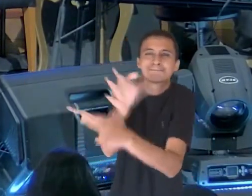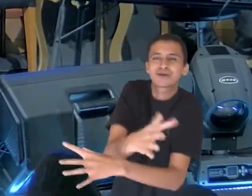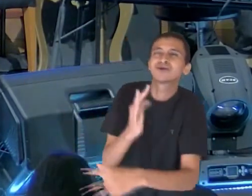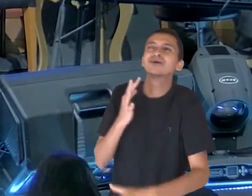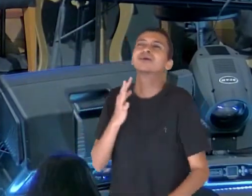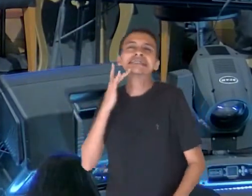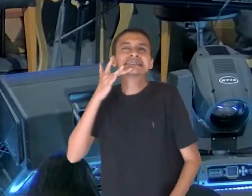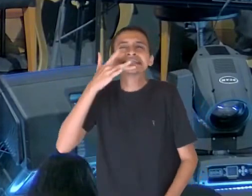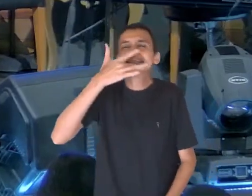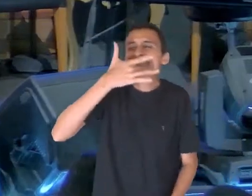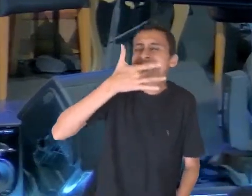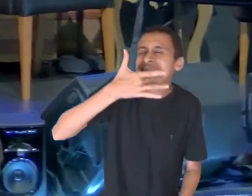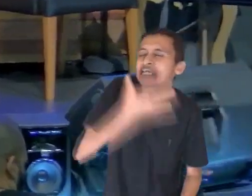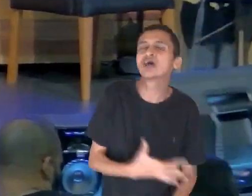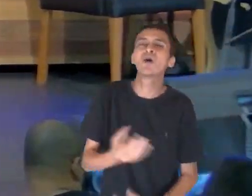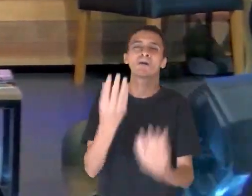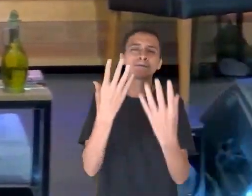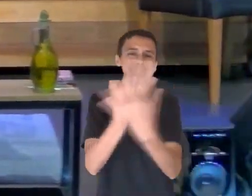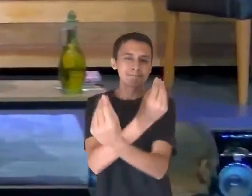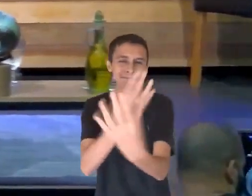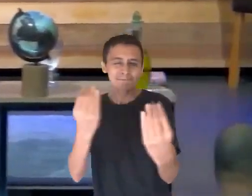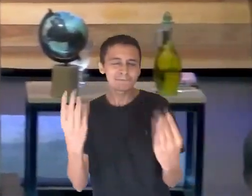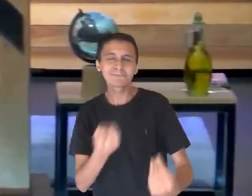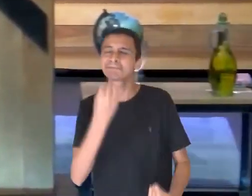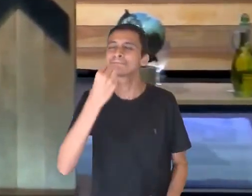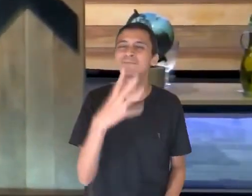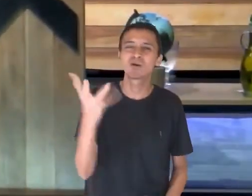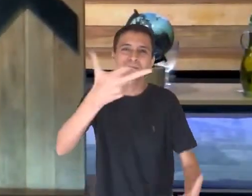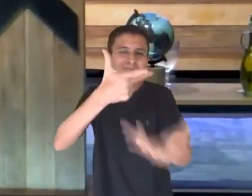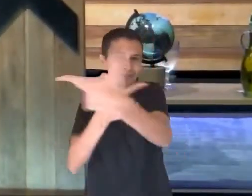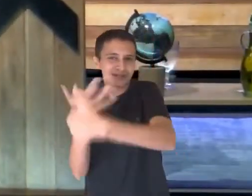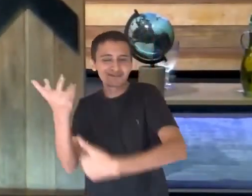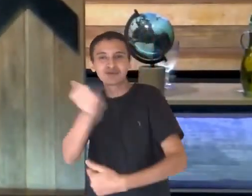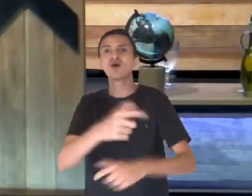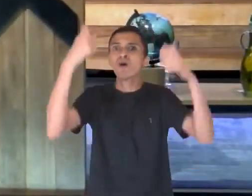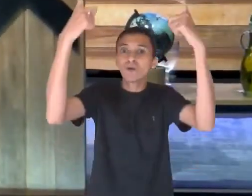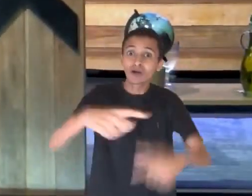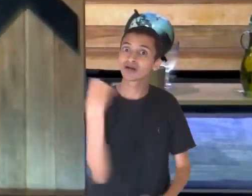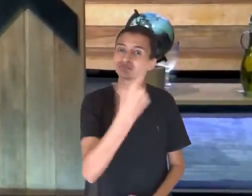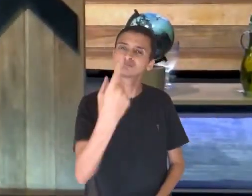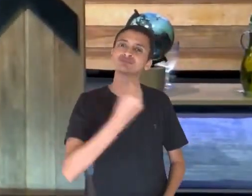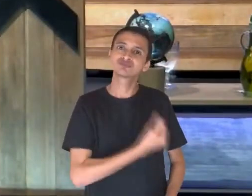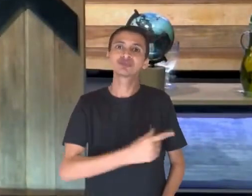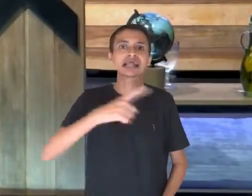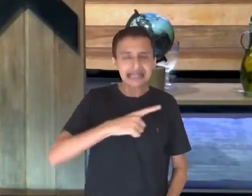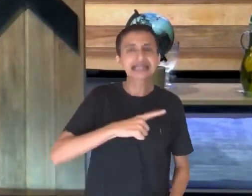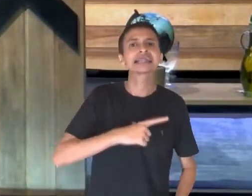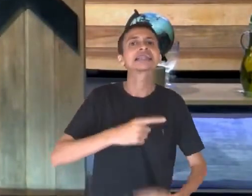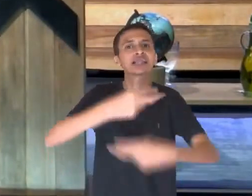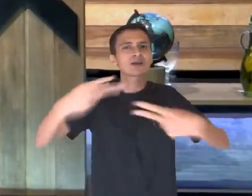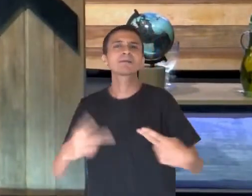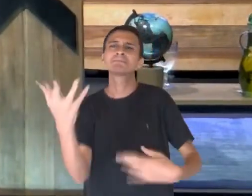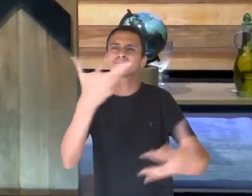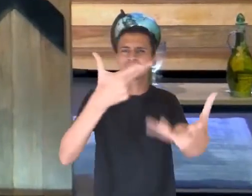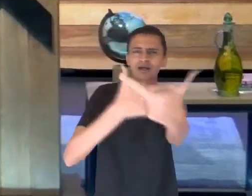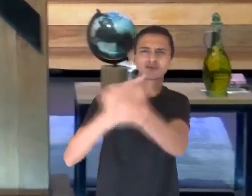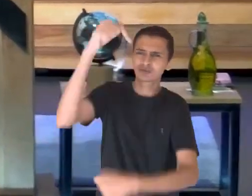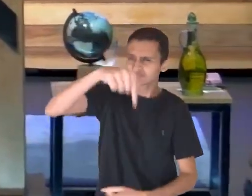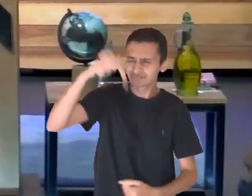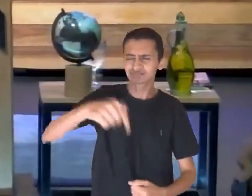gigante, tem muita terra gigante, tudo é gigante nessa barra, gente. Eu estudei essa barra da Tijuca, eu quero dizer